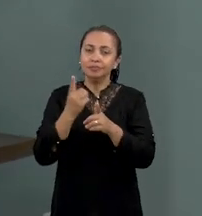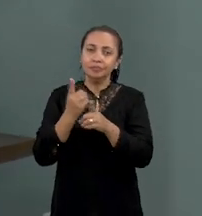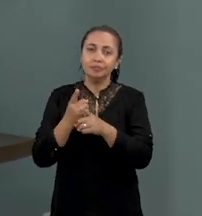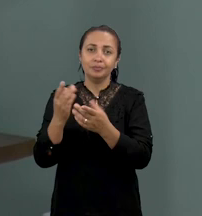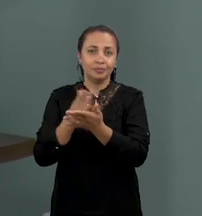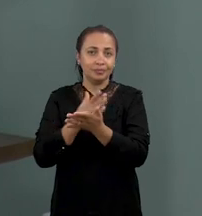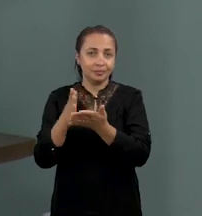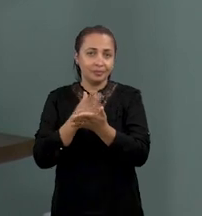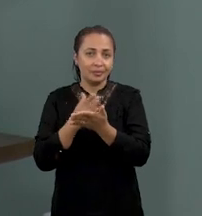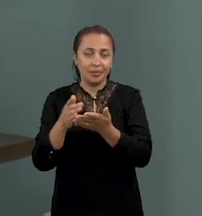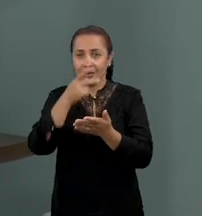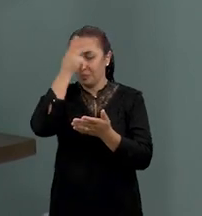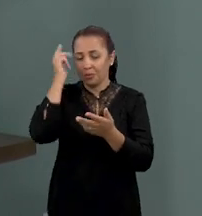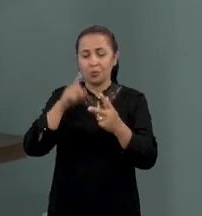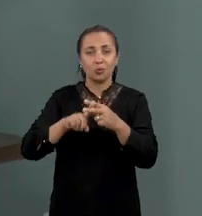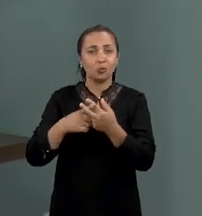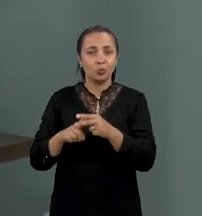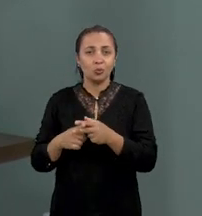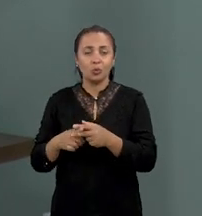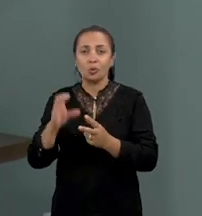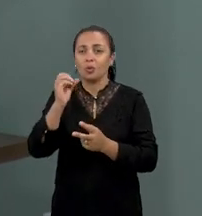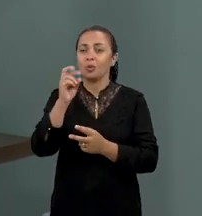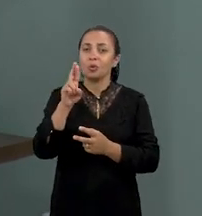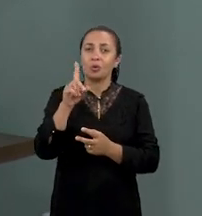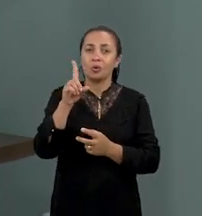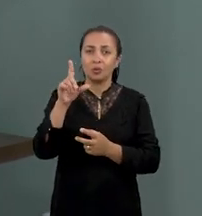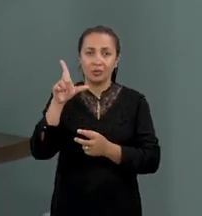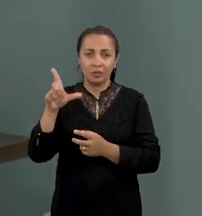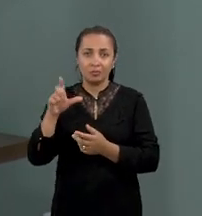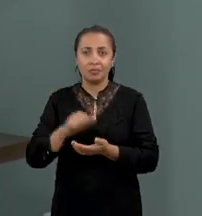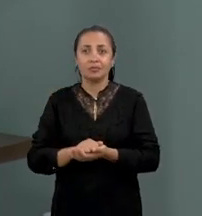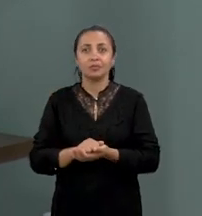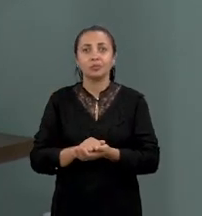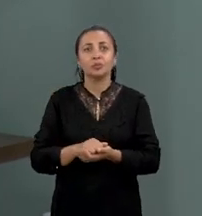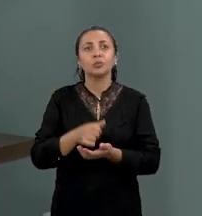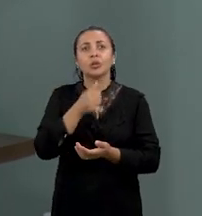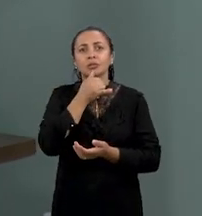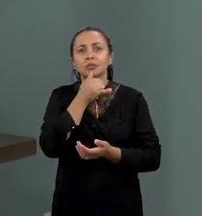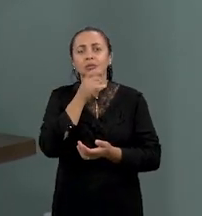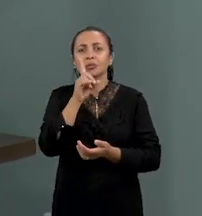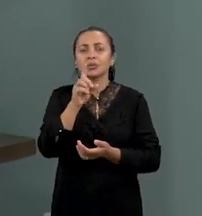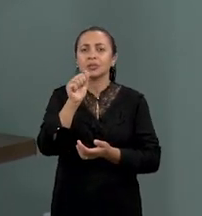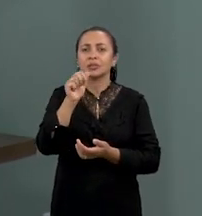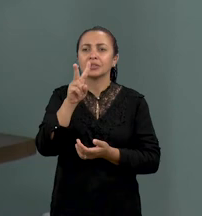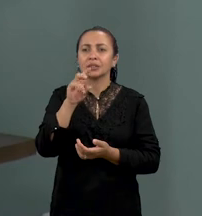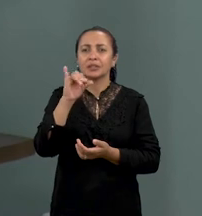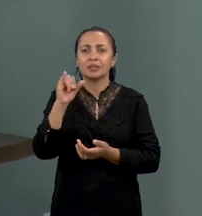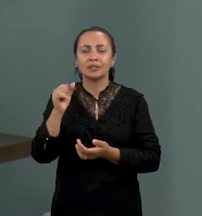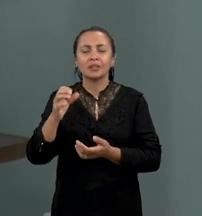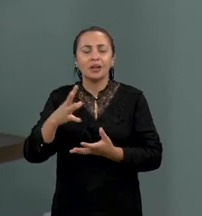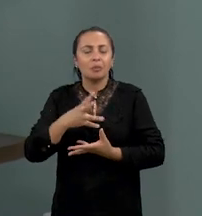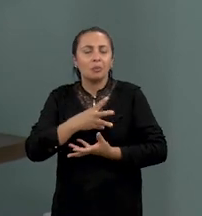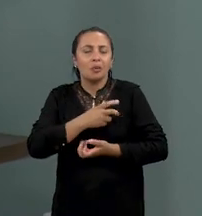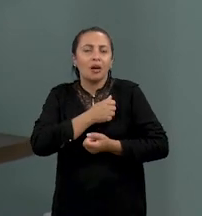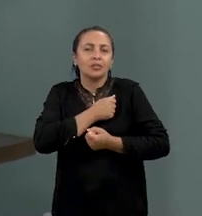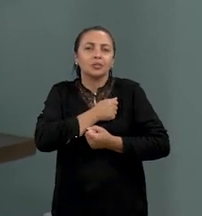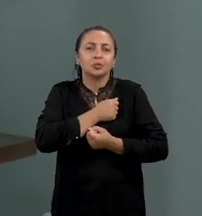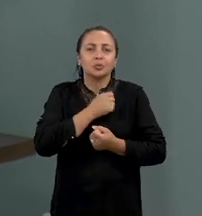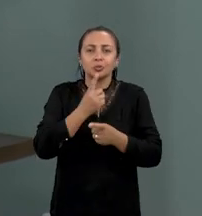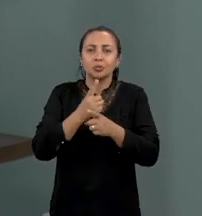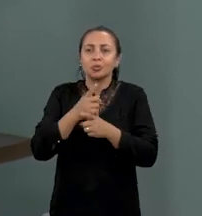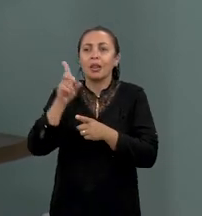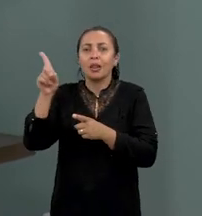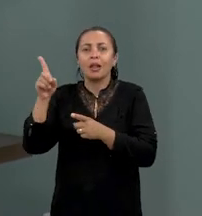alguns produtores de cordéis. Por exemplo, Davi Paixão é um poeta que a gente identificou